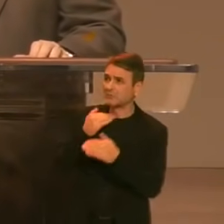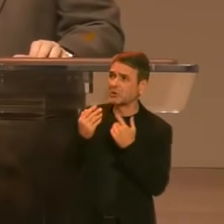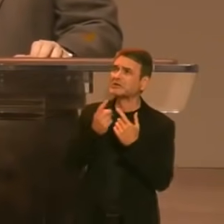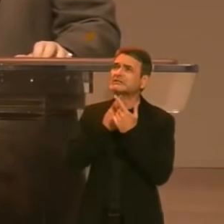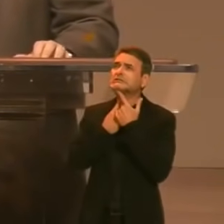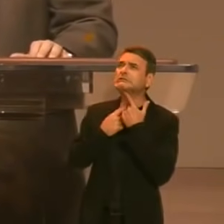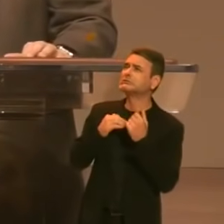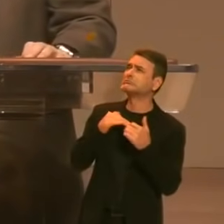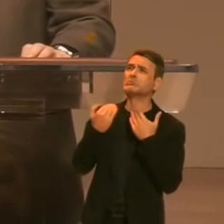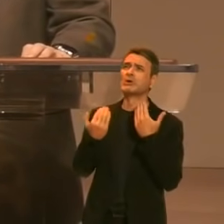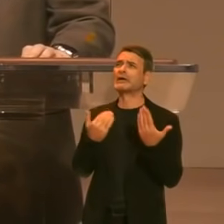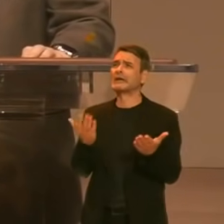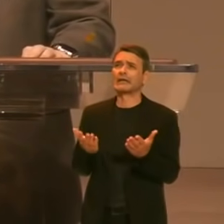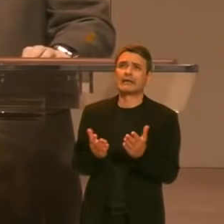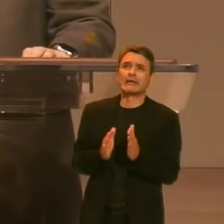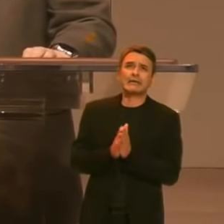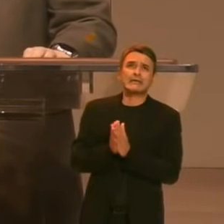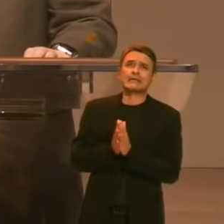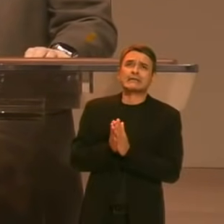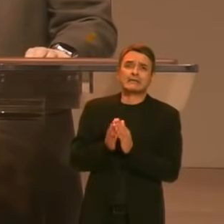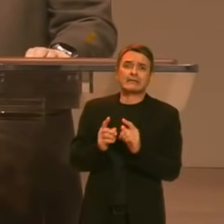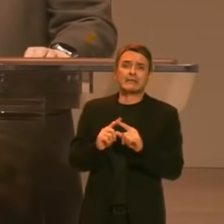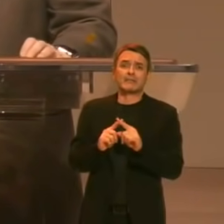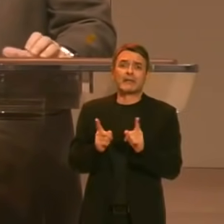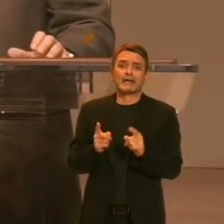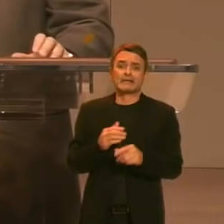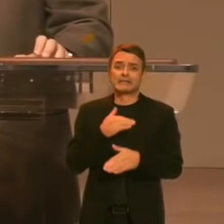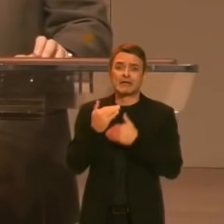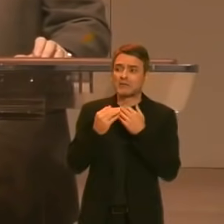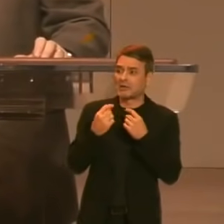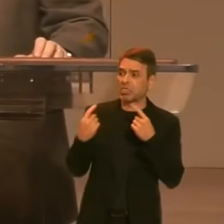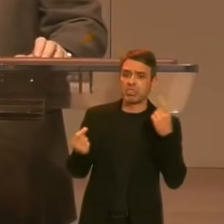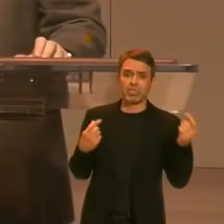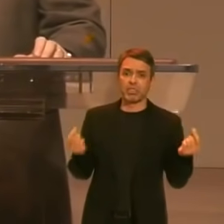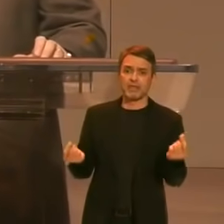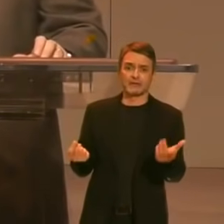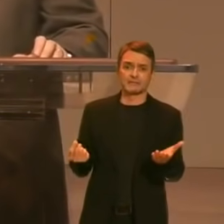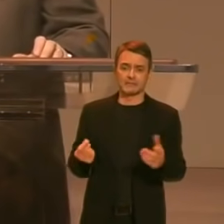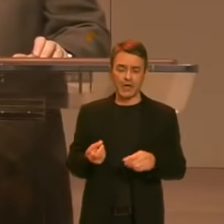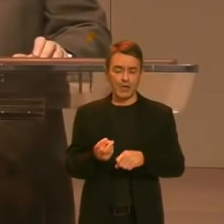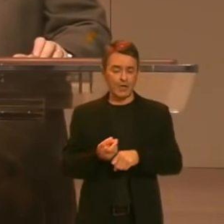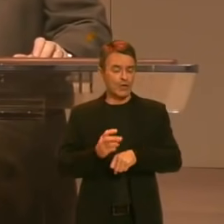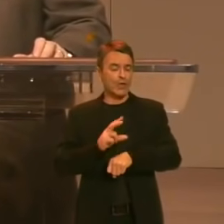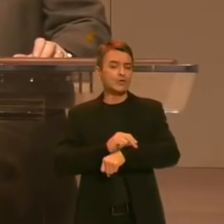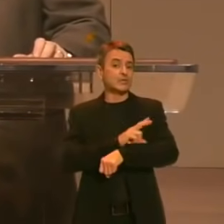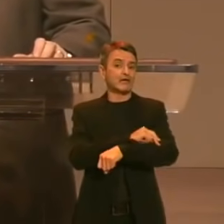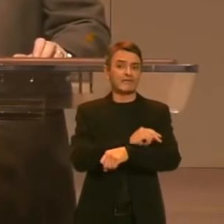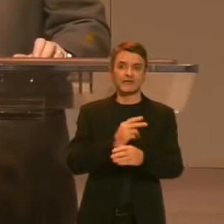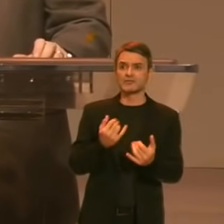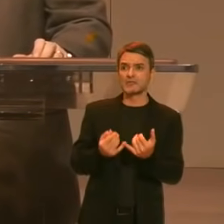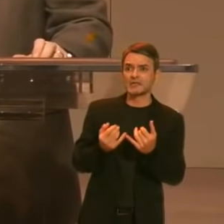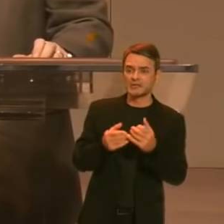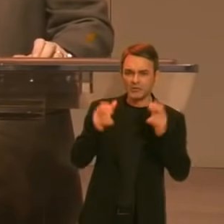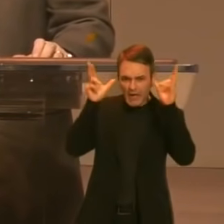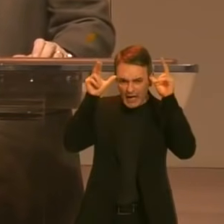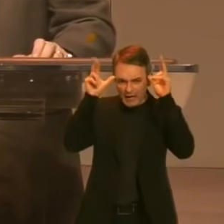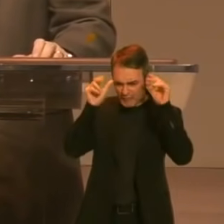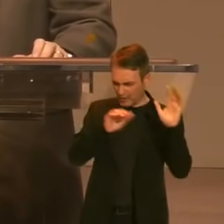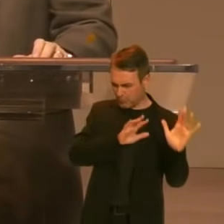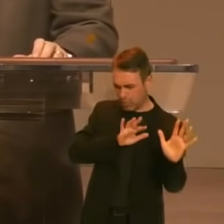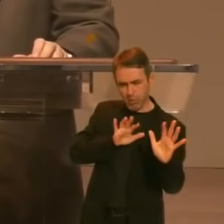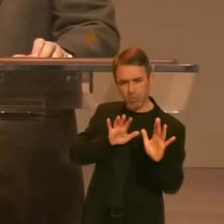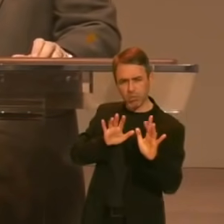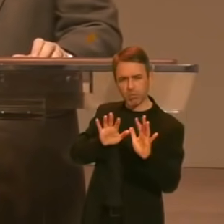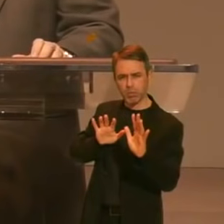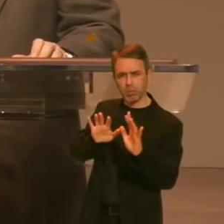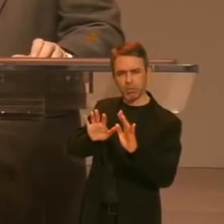morrer, mas a morte fugirá deles. Os gafanhotos pareciam cavalos preparados para a batalha,